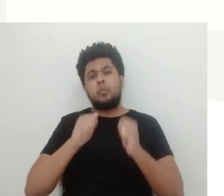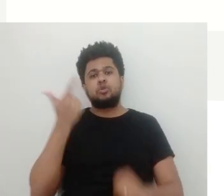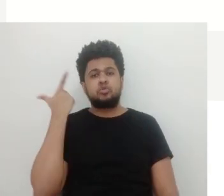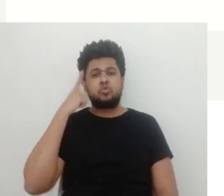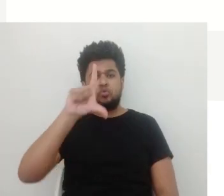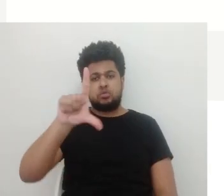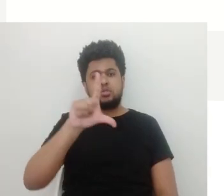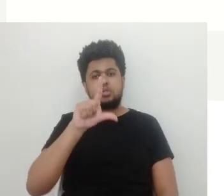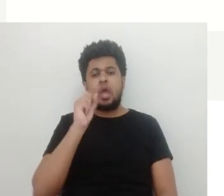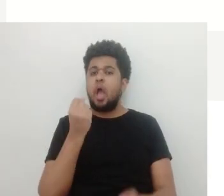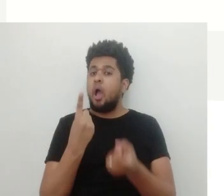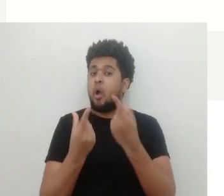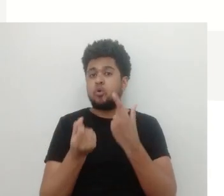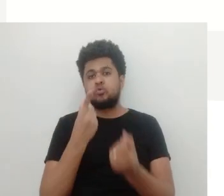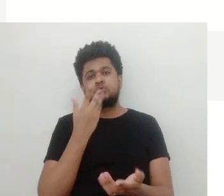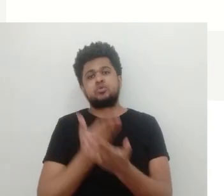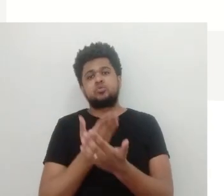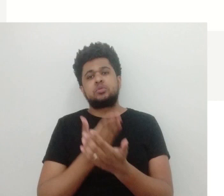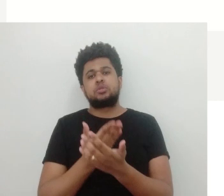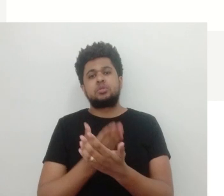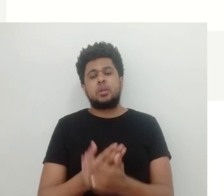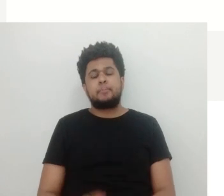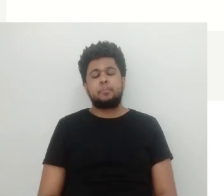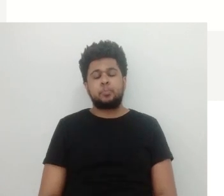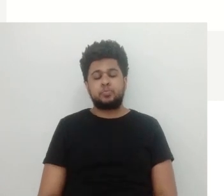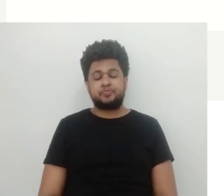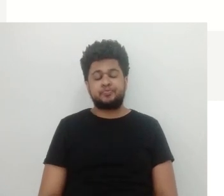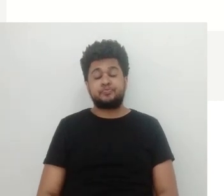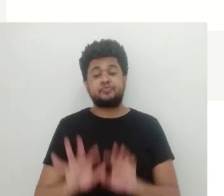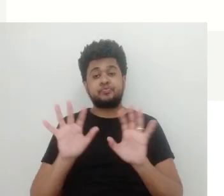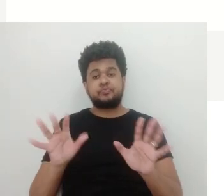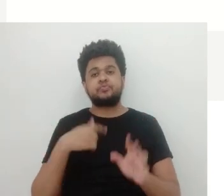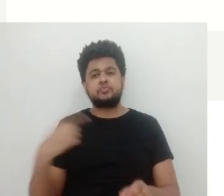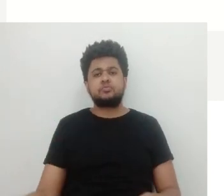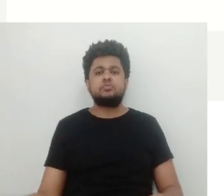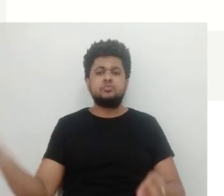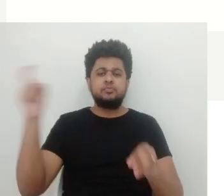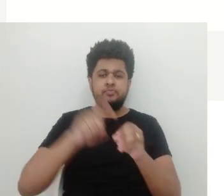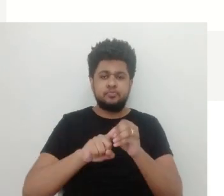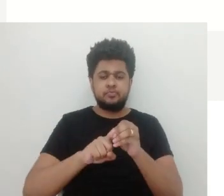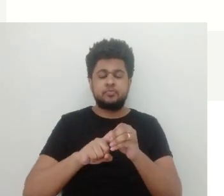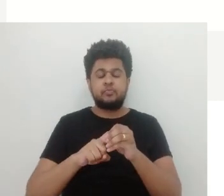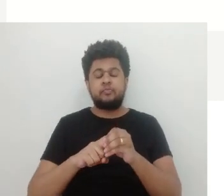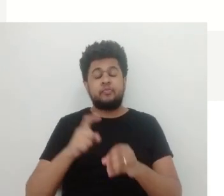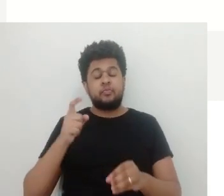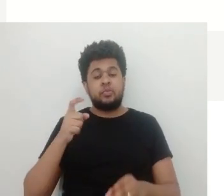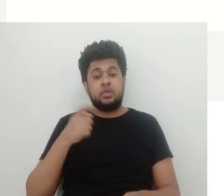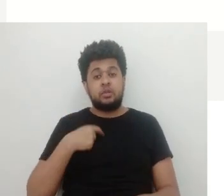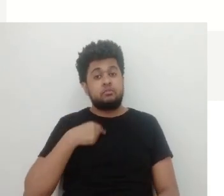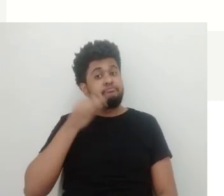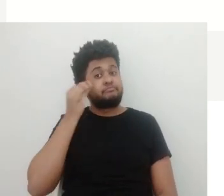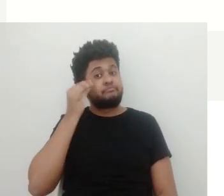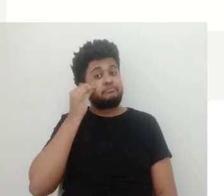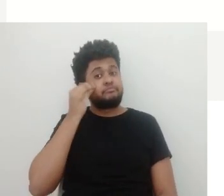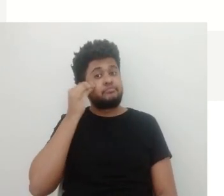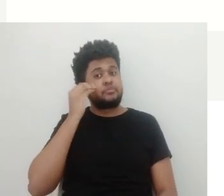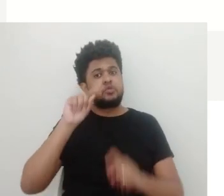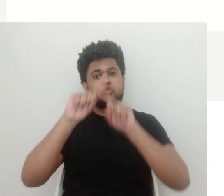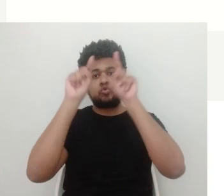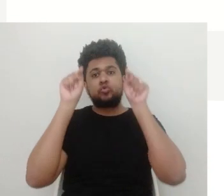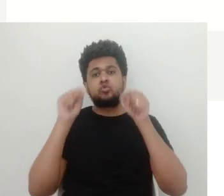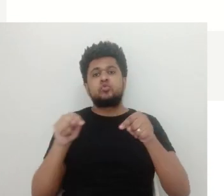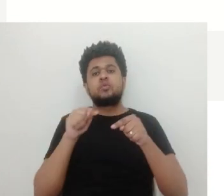Em espanhol eu aprendi, não falo espanhol, Deus me livre. Minha mulher aprendeu, eu não consegui e nem devo conseguir tão